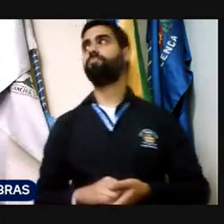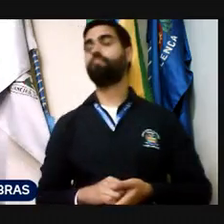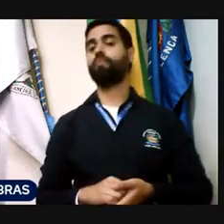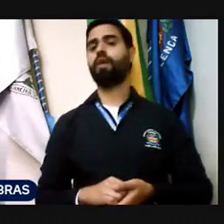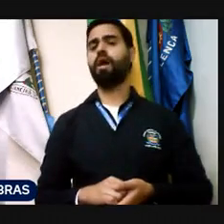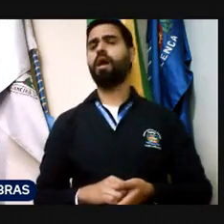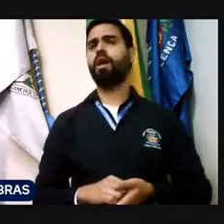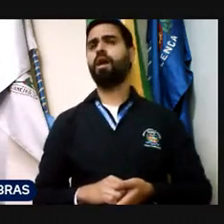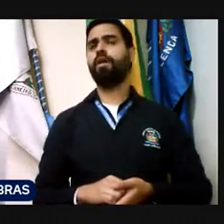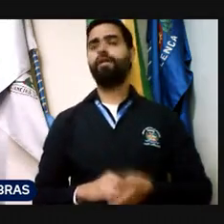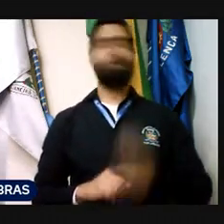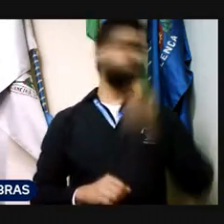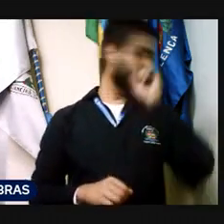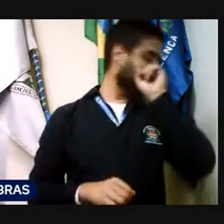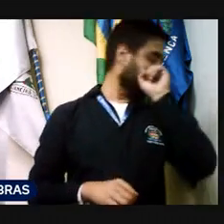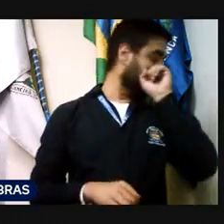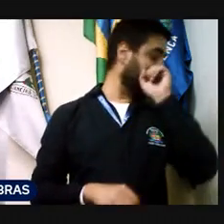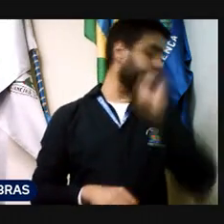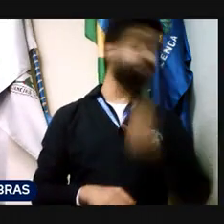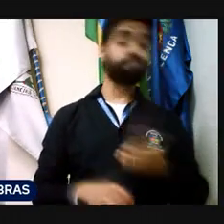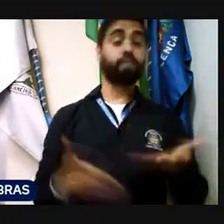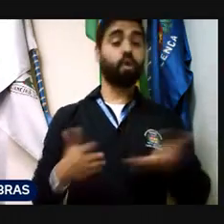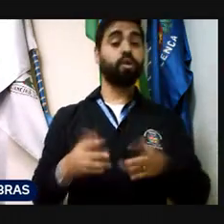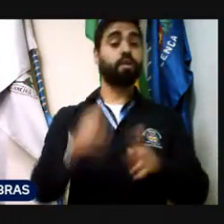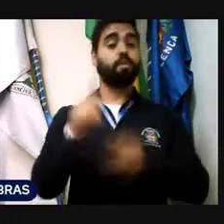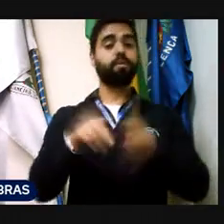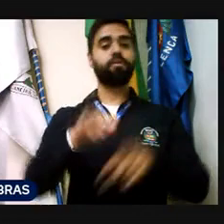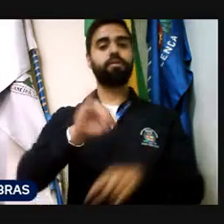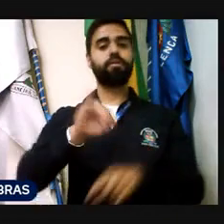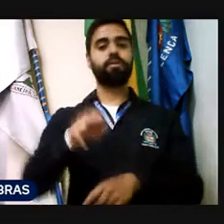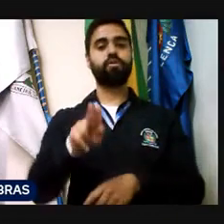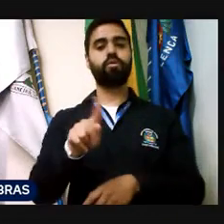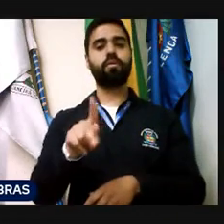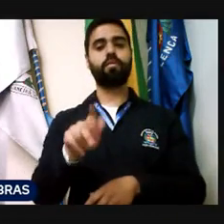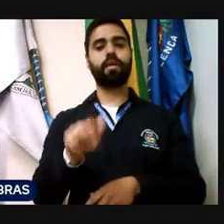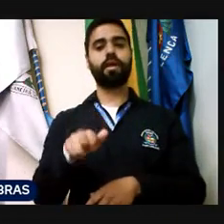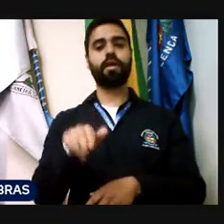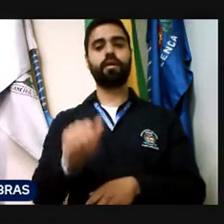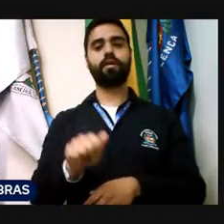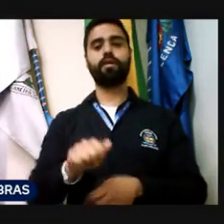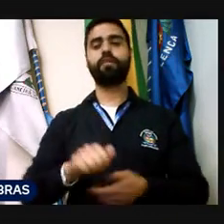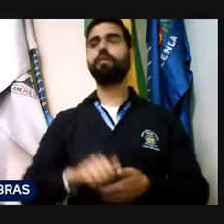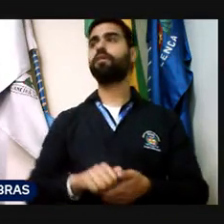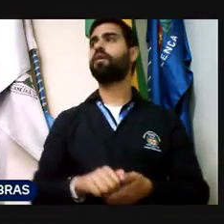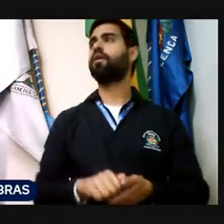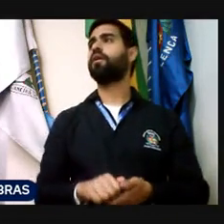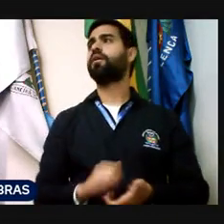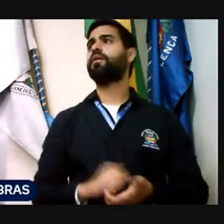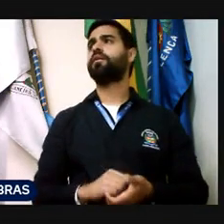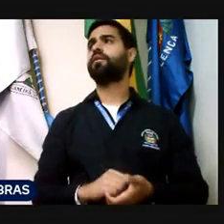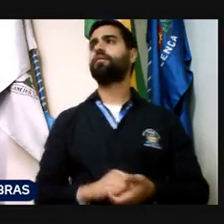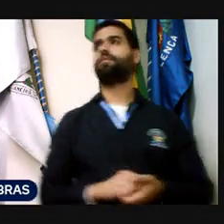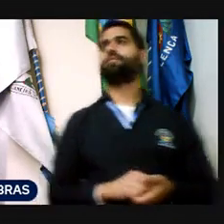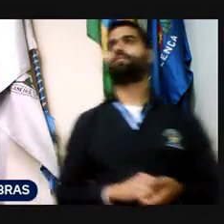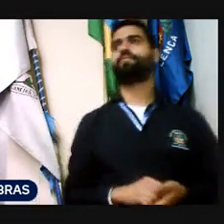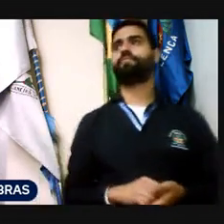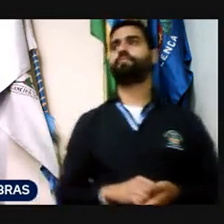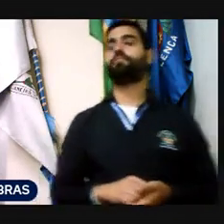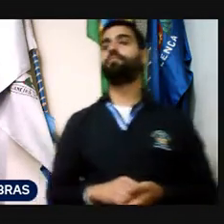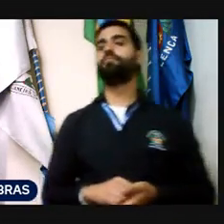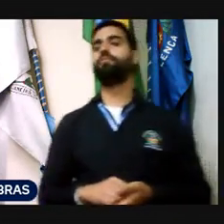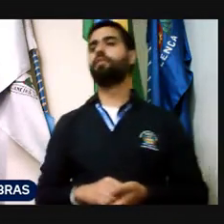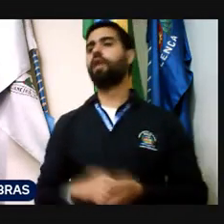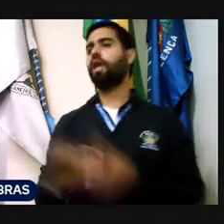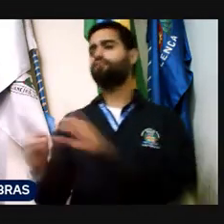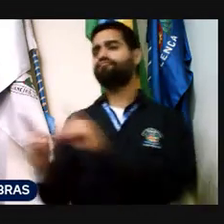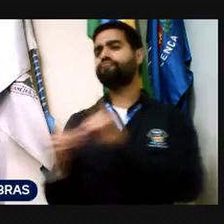população de Juparanã, principalmente do bairro Loteamento, Caeira, Paraíso, é atendido numa unidade onde